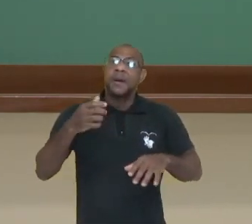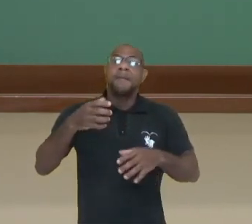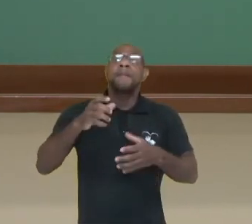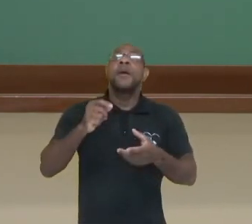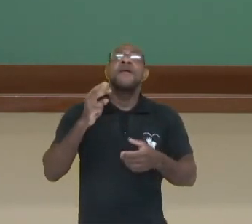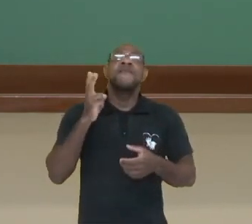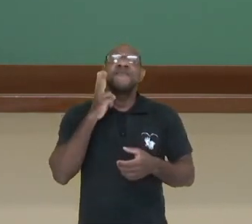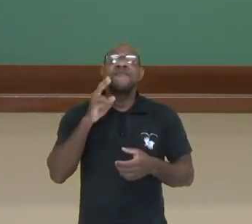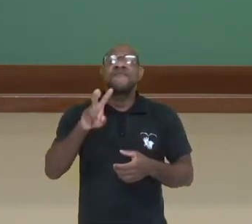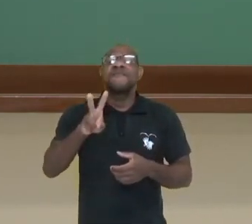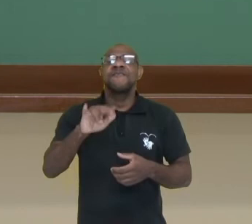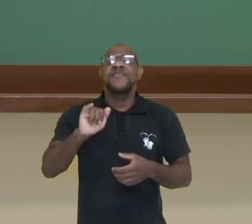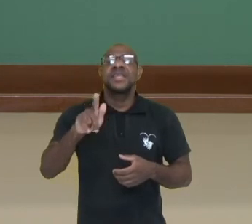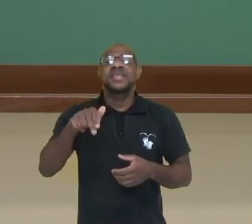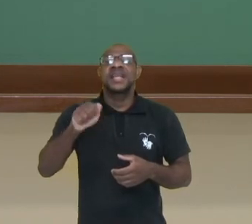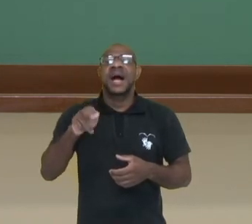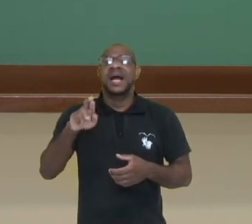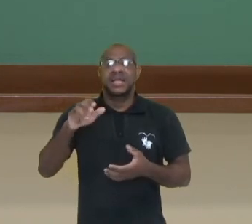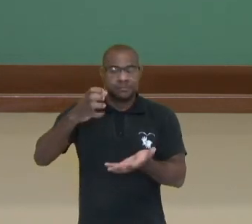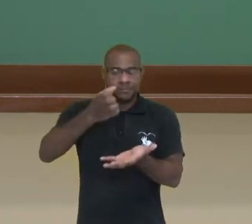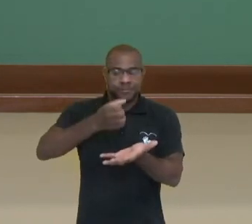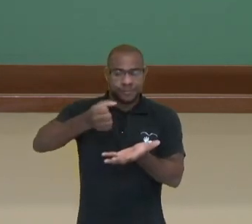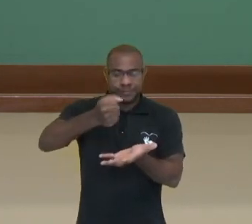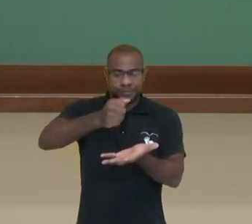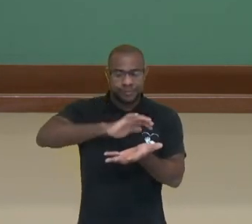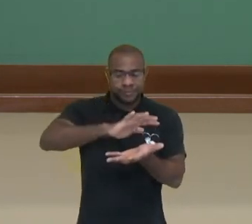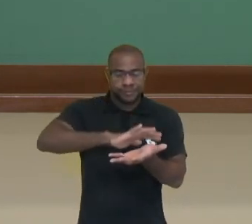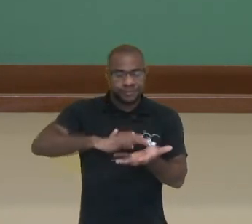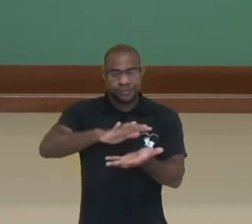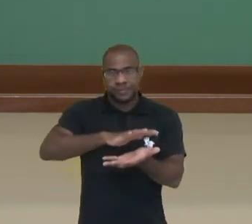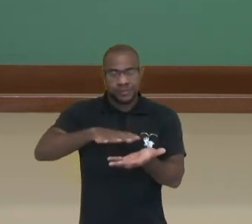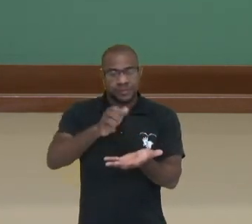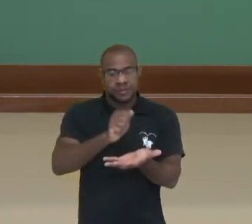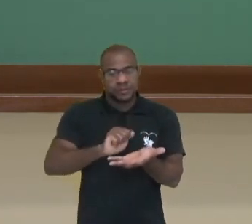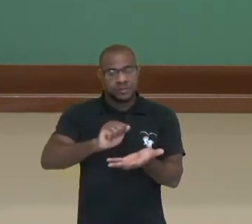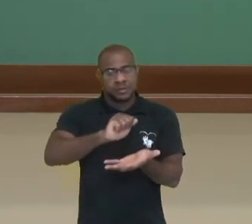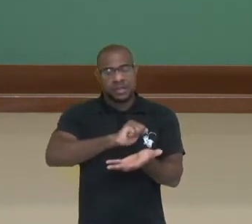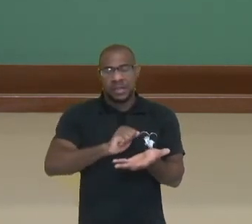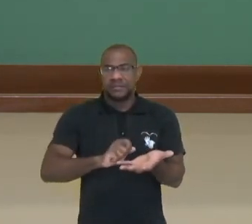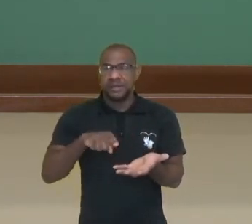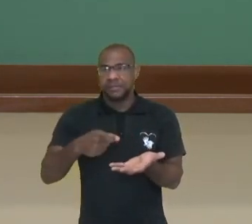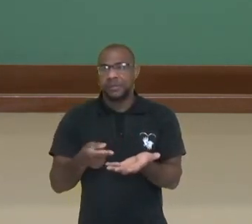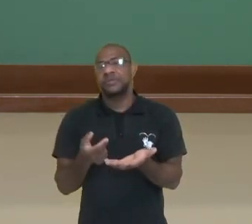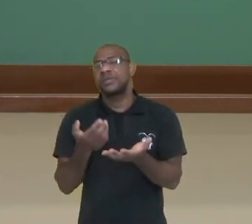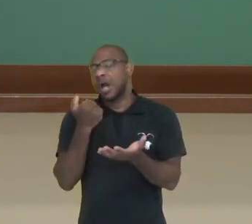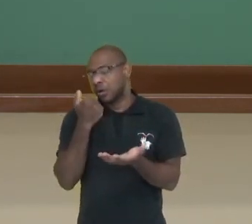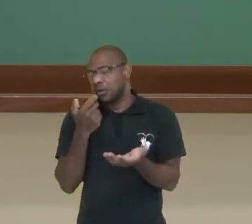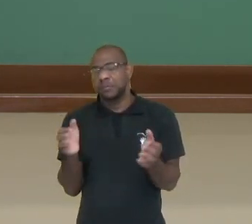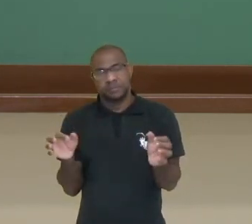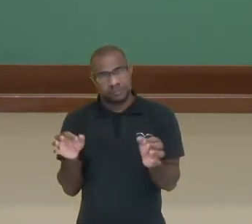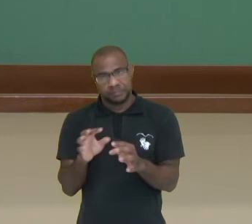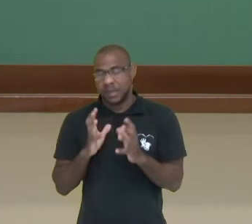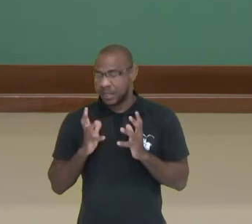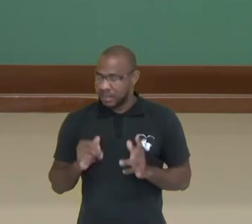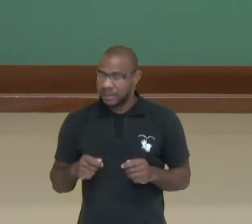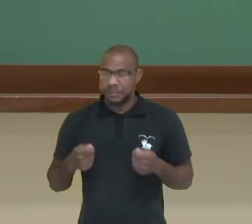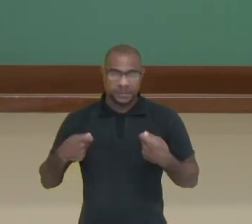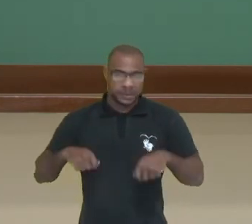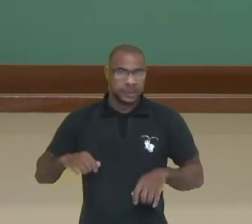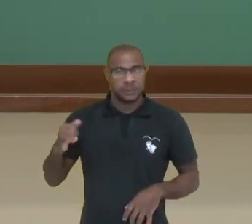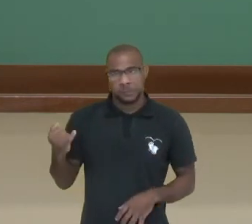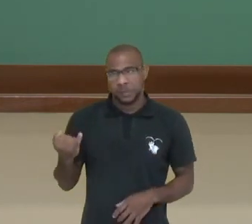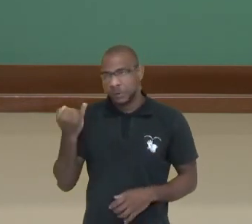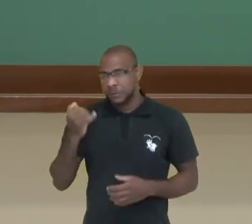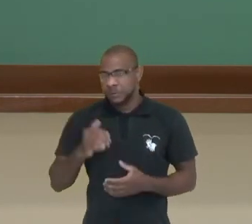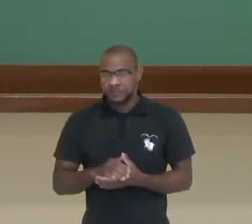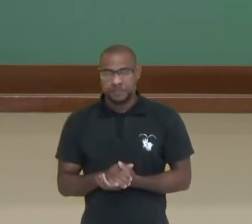vinagre, né? Para que depois, bem lavadinho, vá à mesa e você coma tranquilamente, porque você eliminou todas